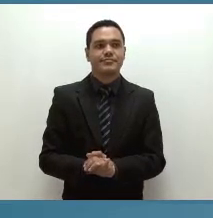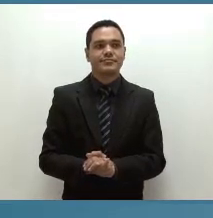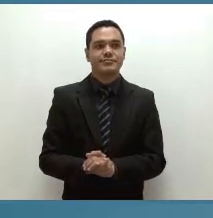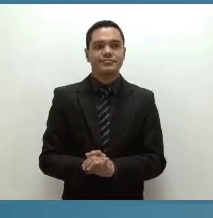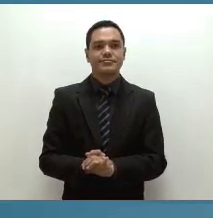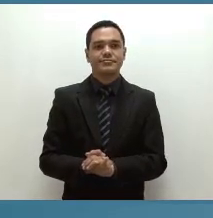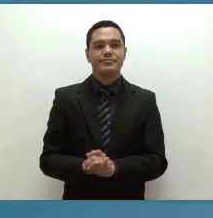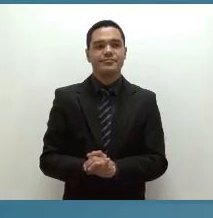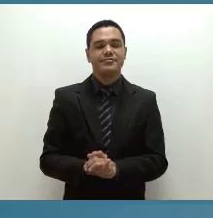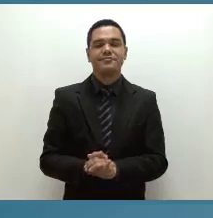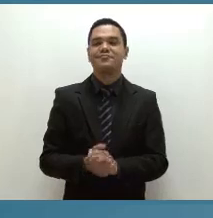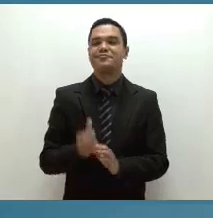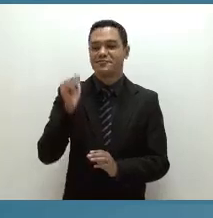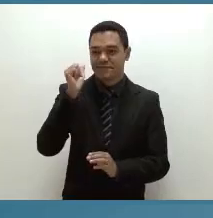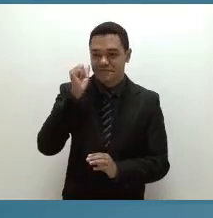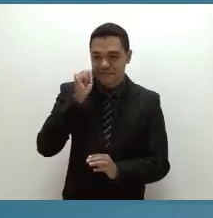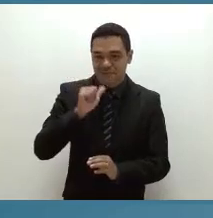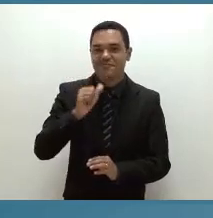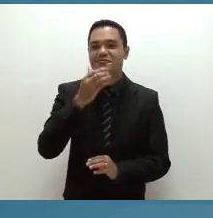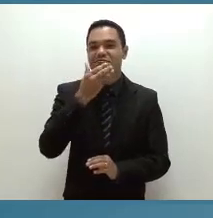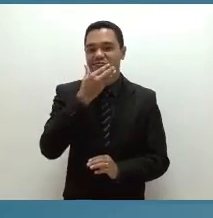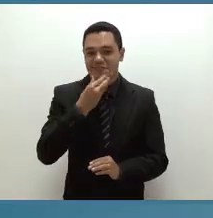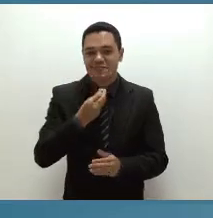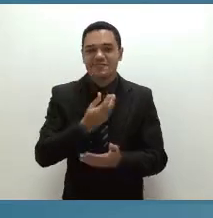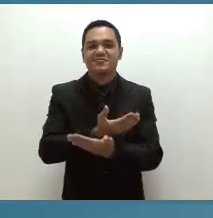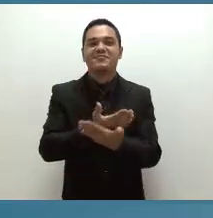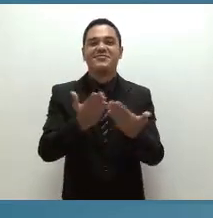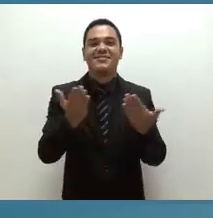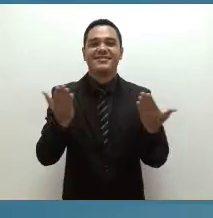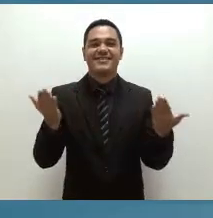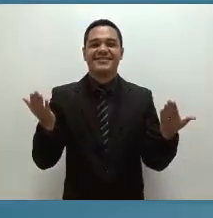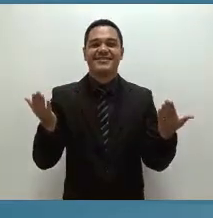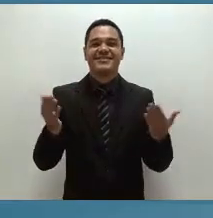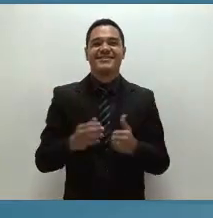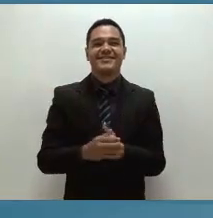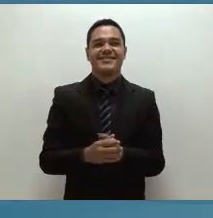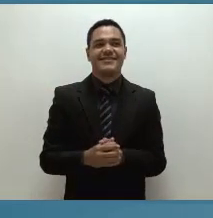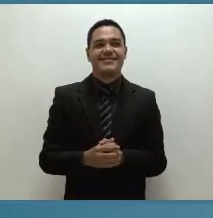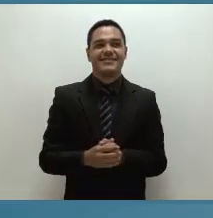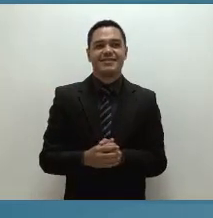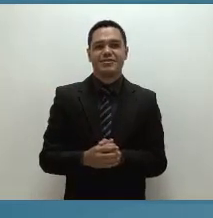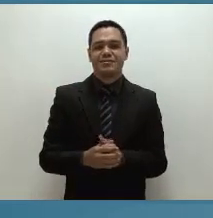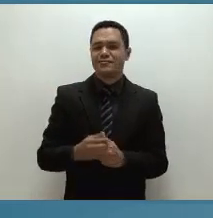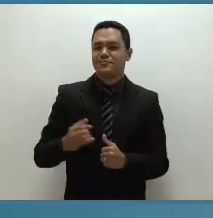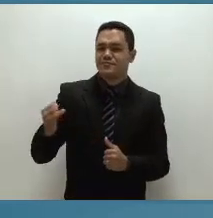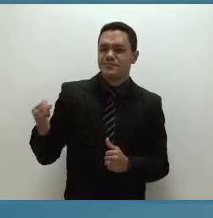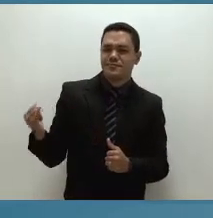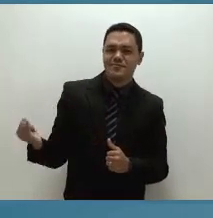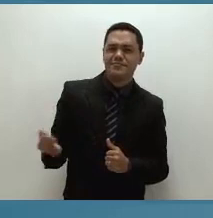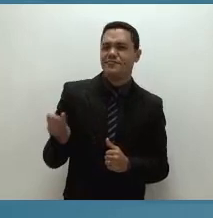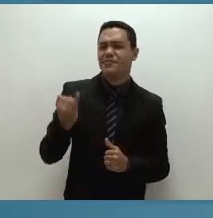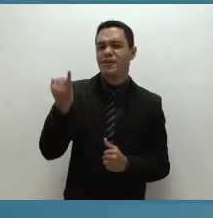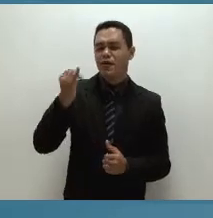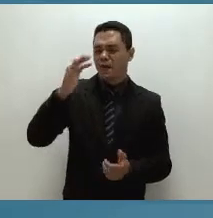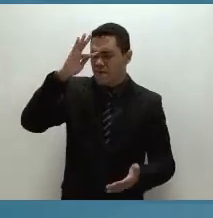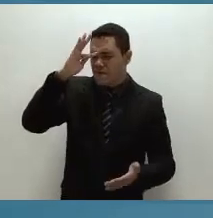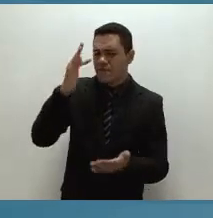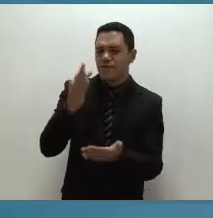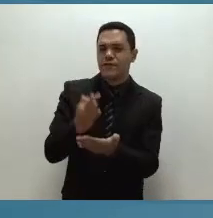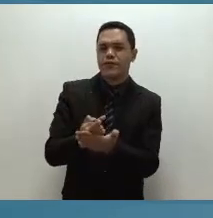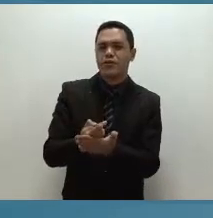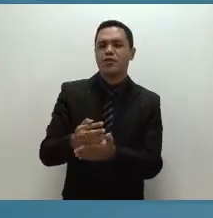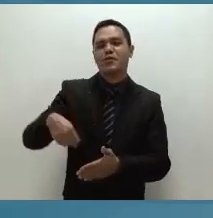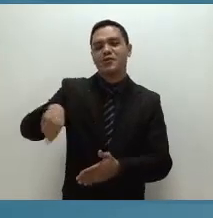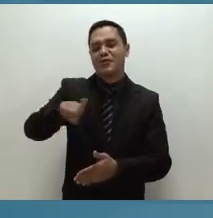Senhoras e senhores, a relevância do credo torna nossas vidas bem mais